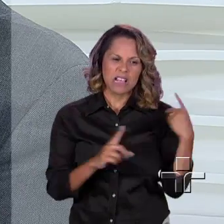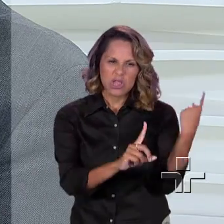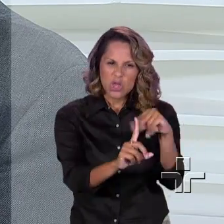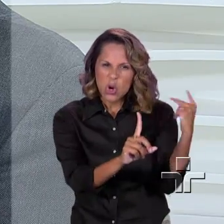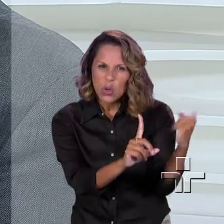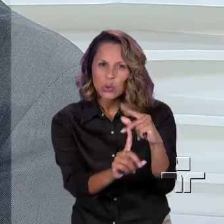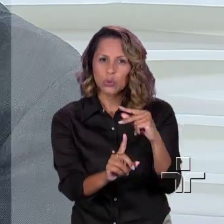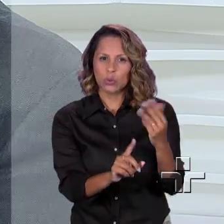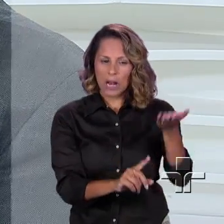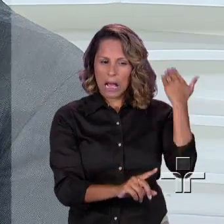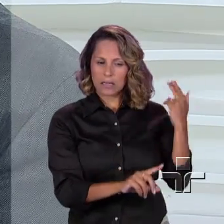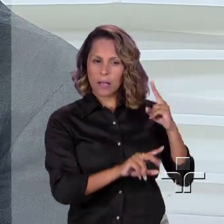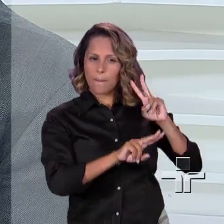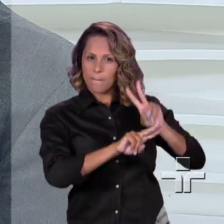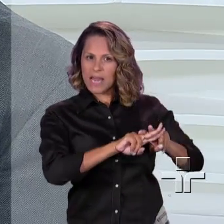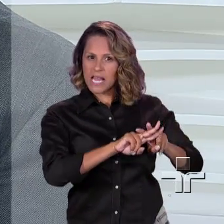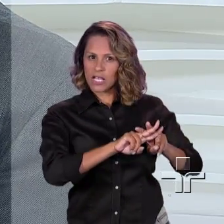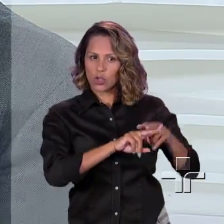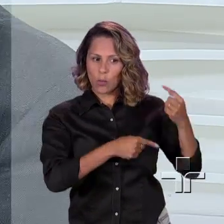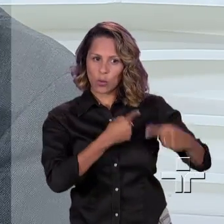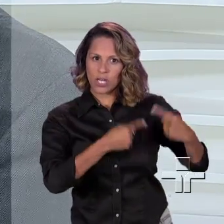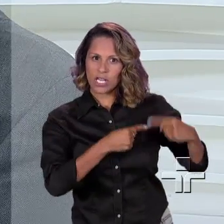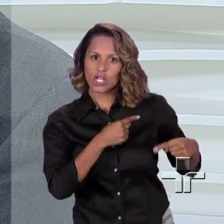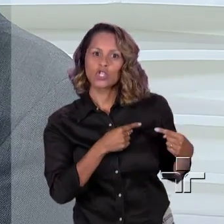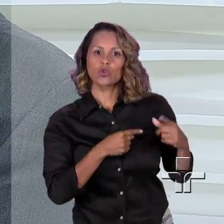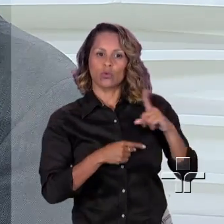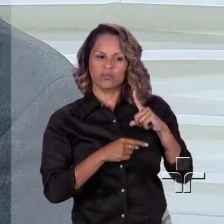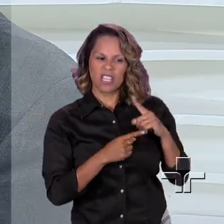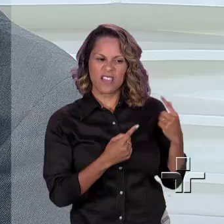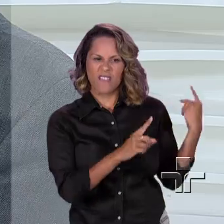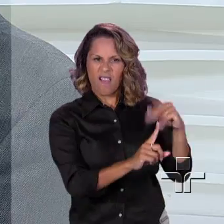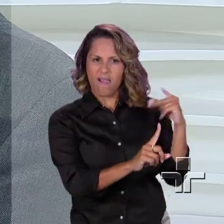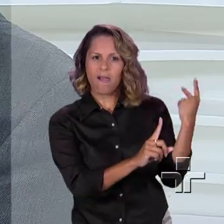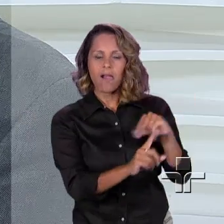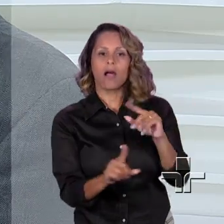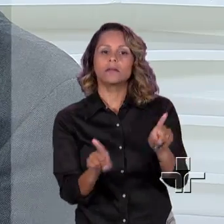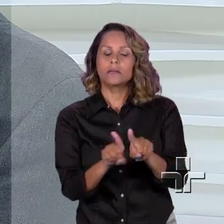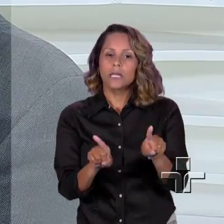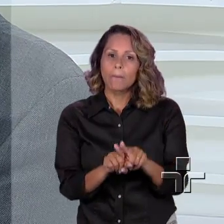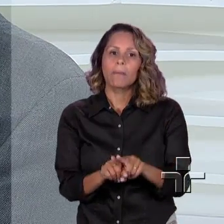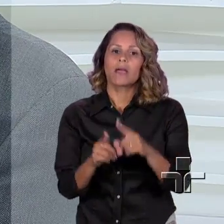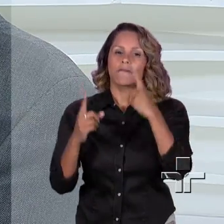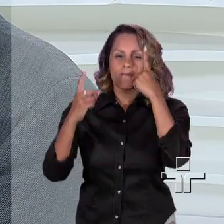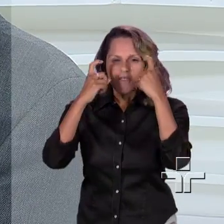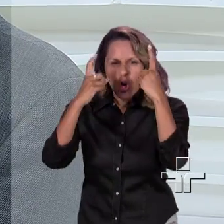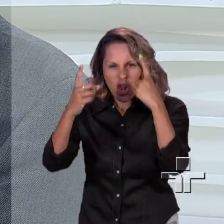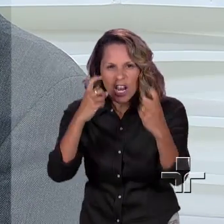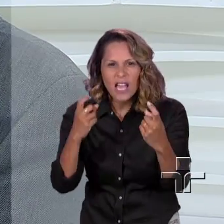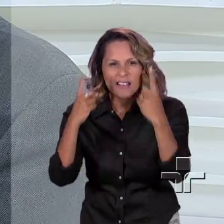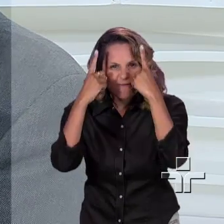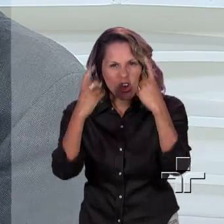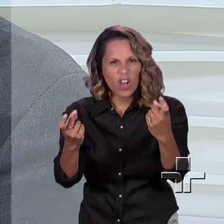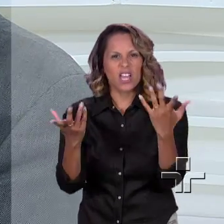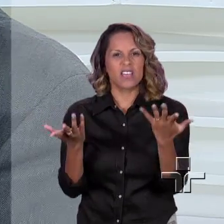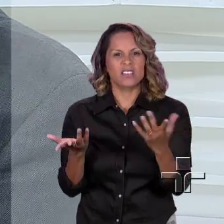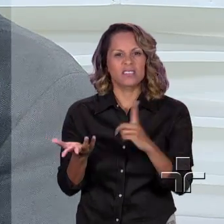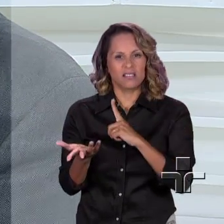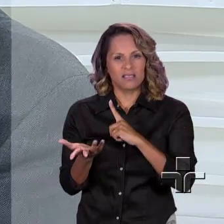presos políticos ou presos comuns nesse momento, a violência da polícia quando eles estão